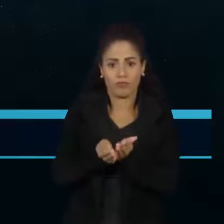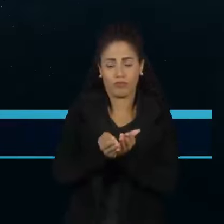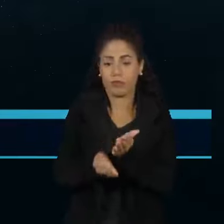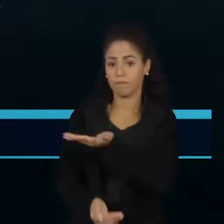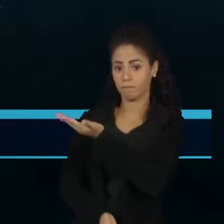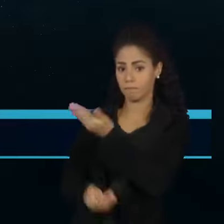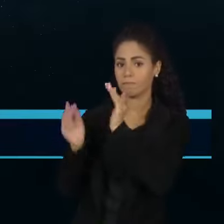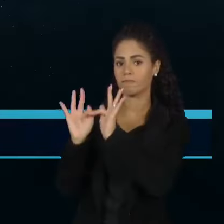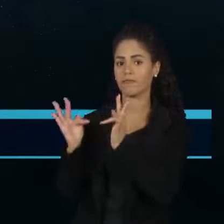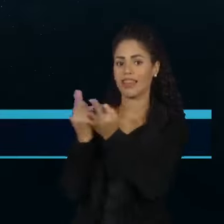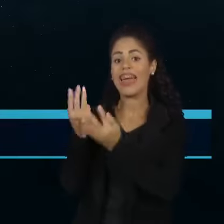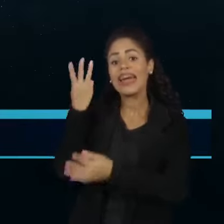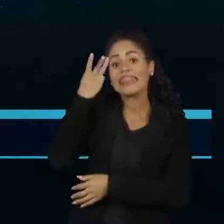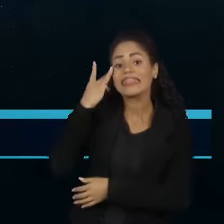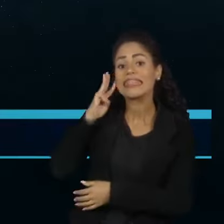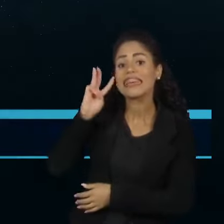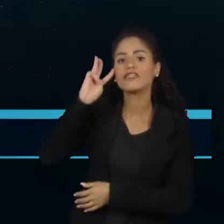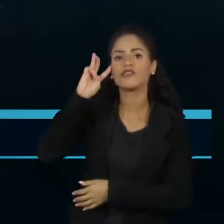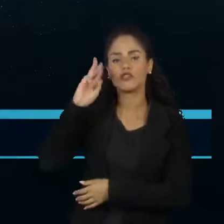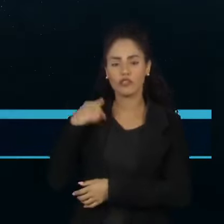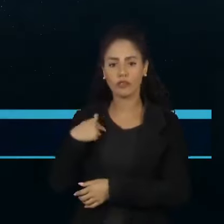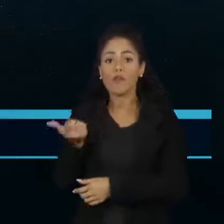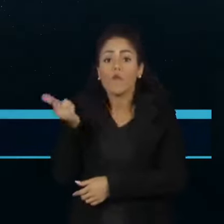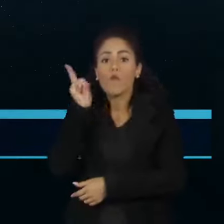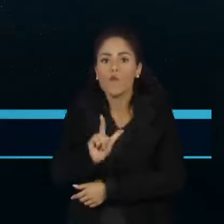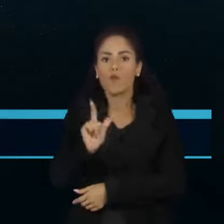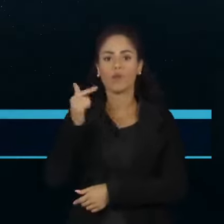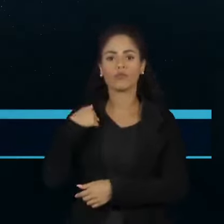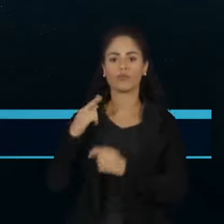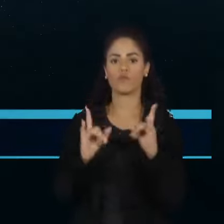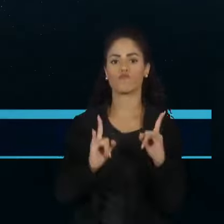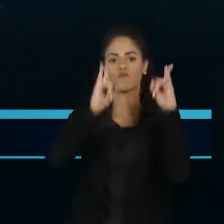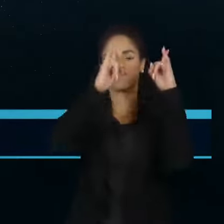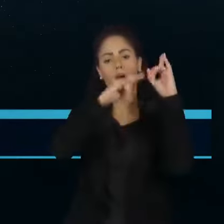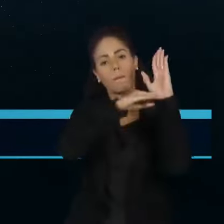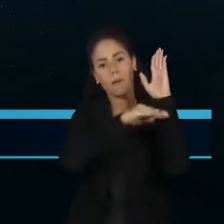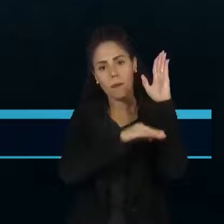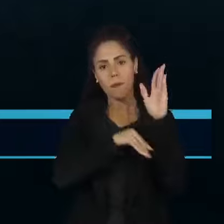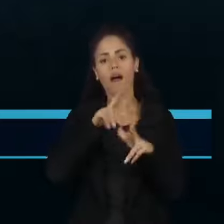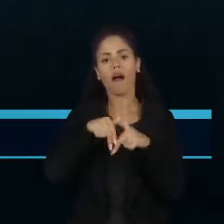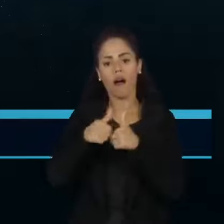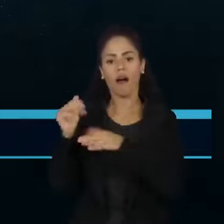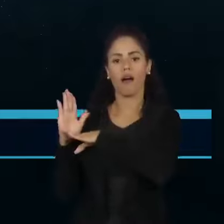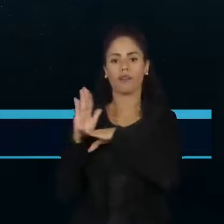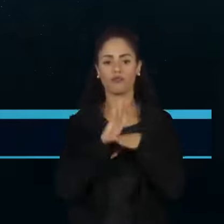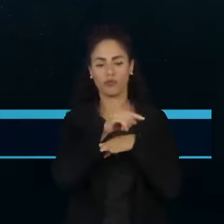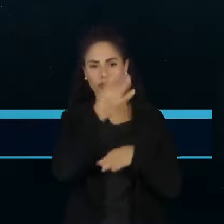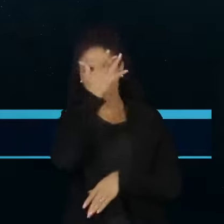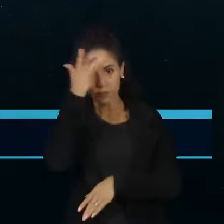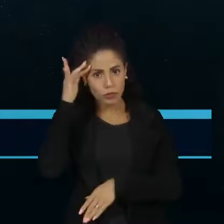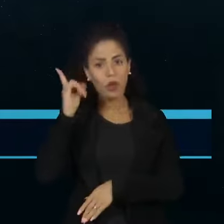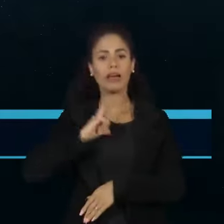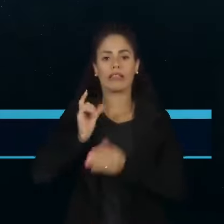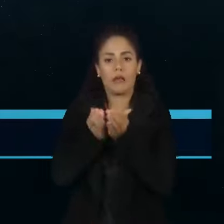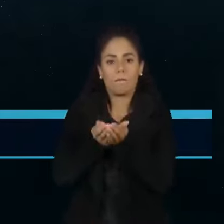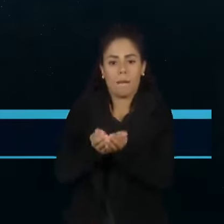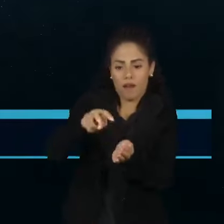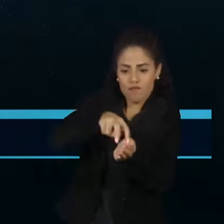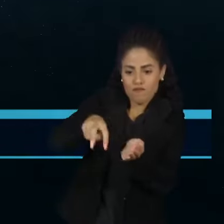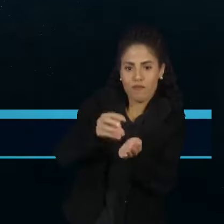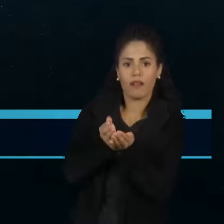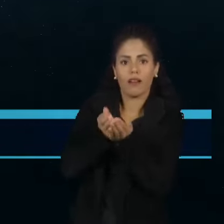Essa família ficou 3 dias ilhada e só conseguiu deixar o apartamento graças à ajuda do amigo, que tem um barco. Gente,